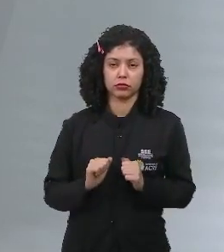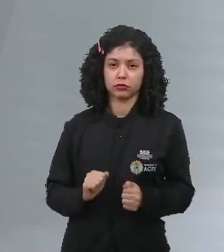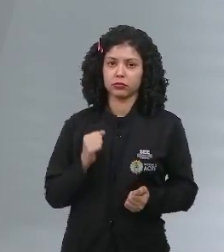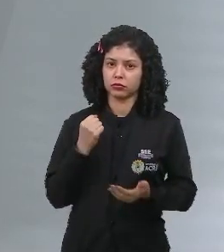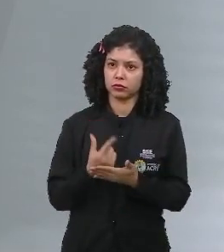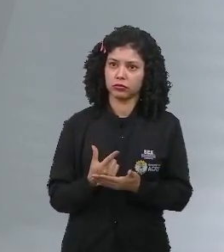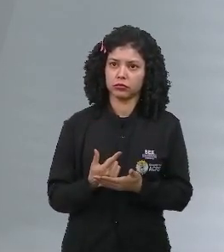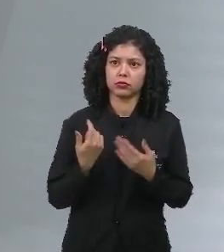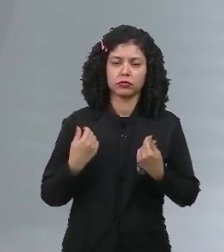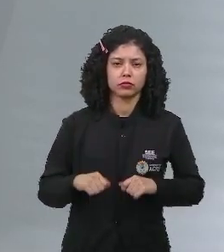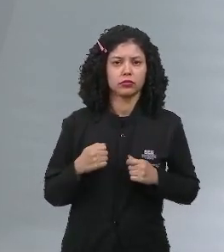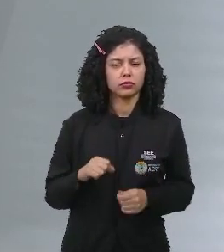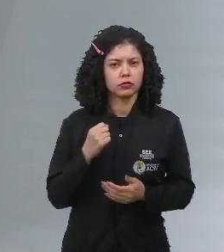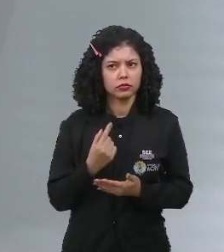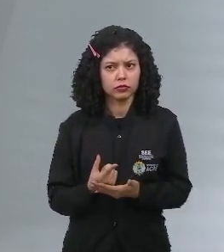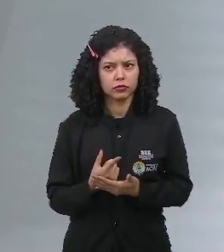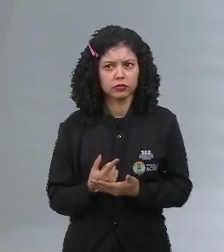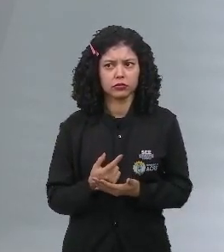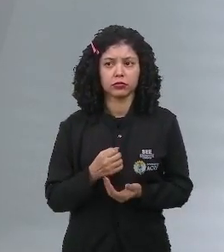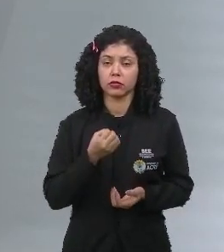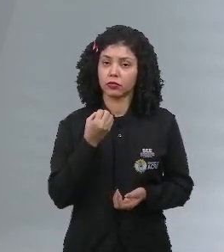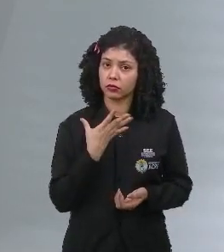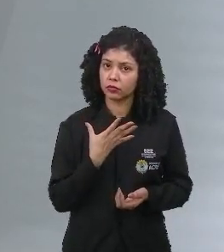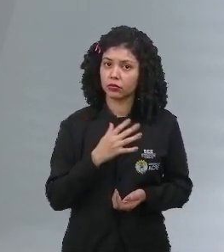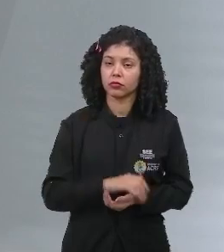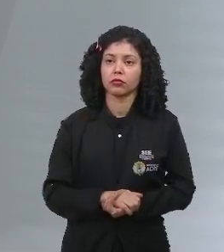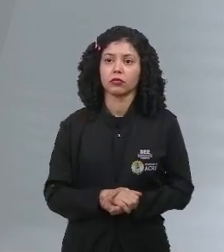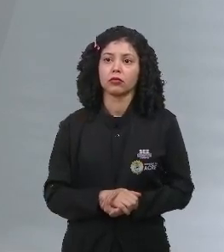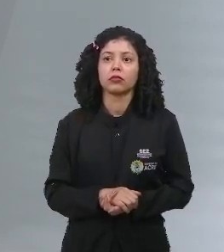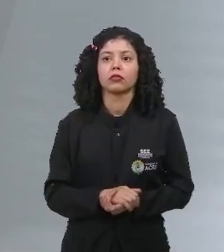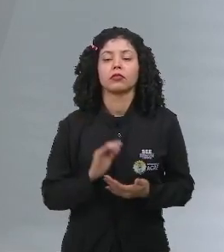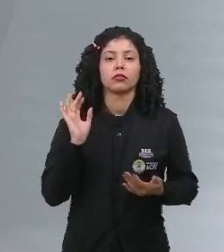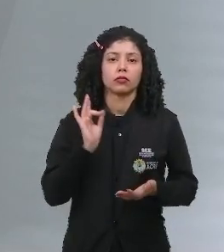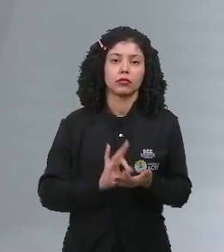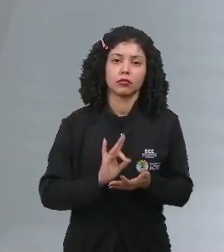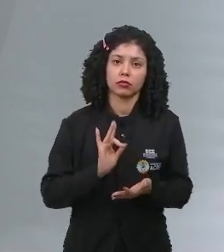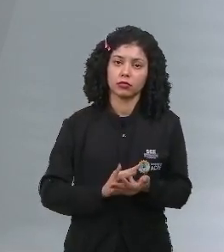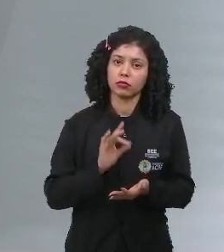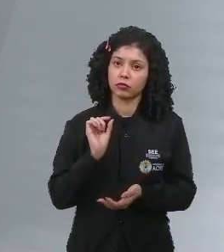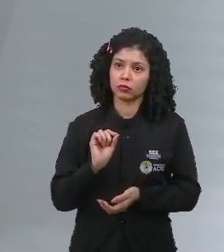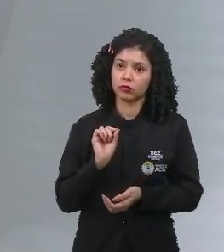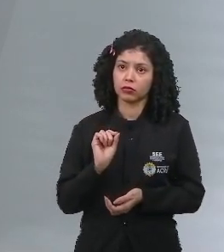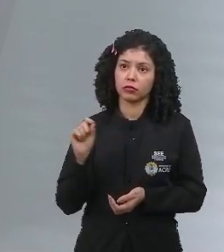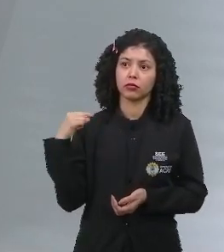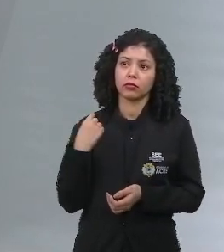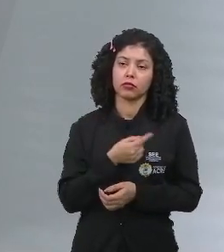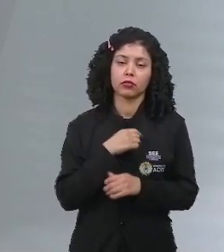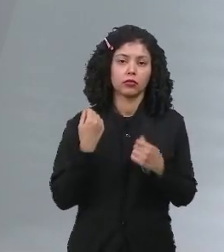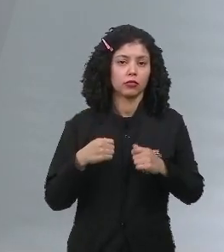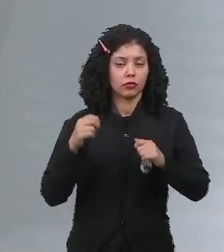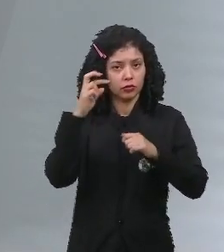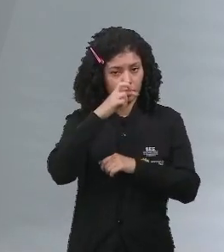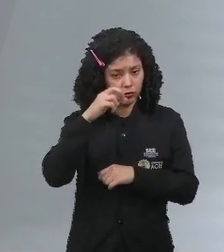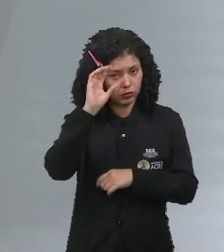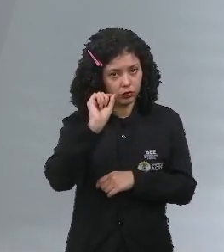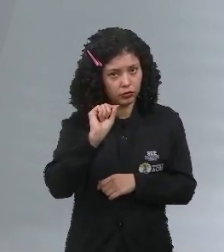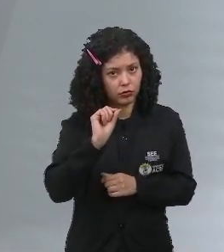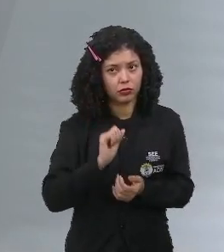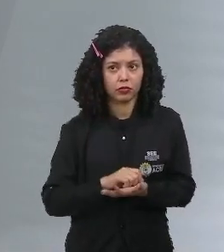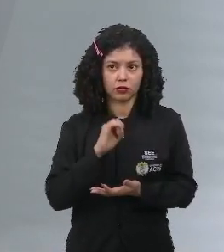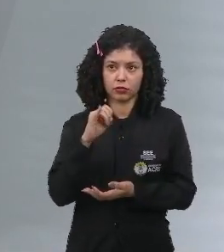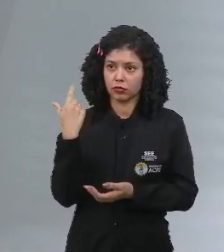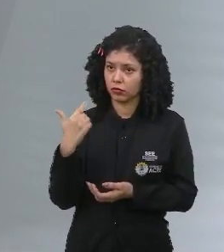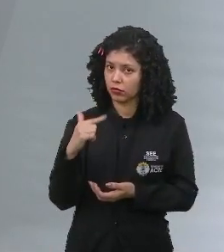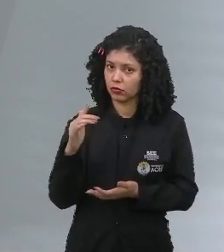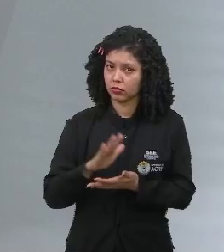pagar eu devo pagar bom Então na verdade a gente tem que analisar o seguinte se não